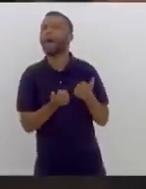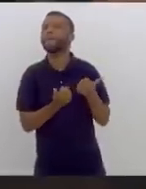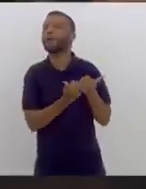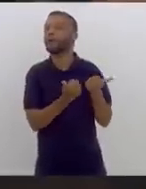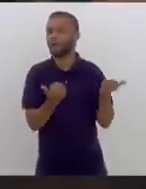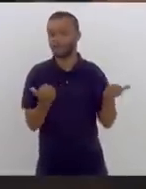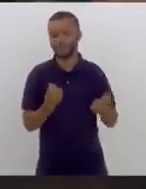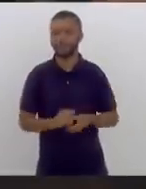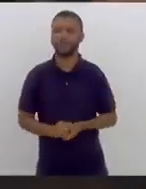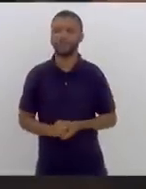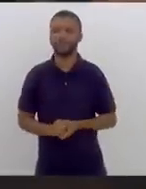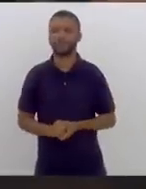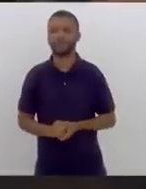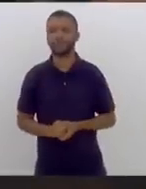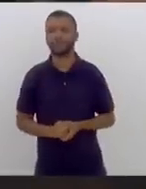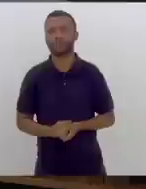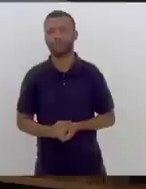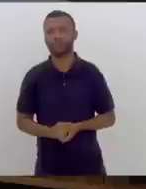dia boa tarde